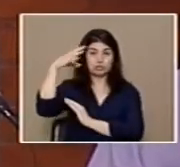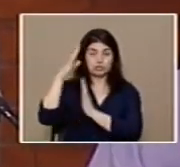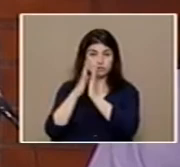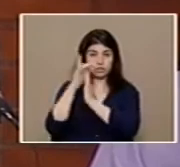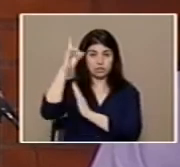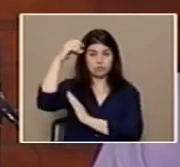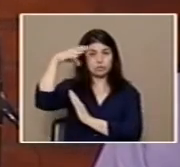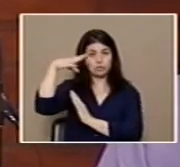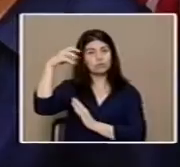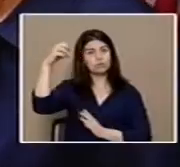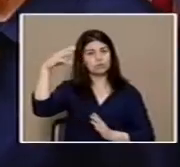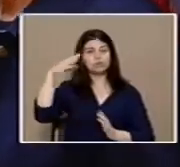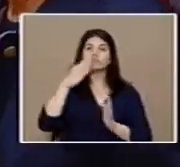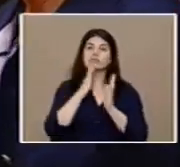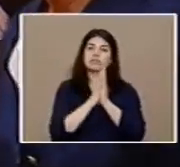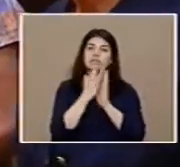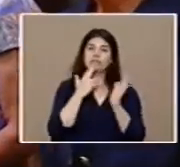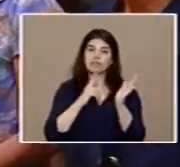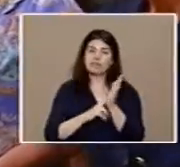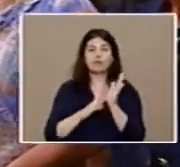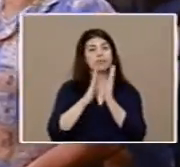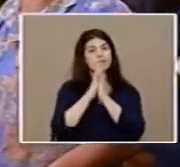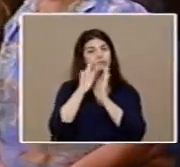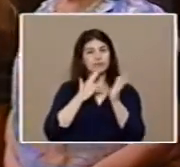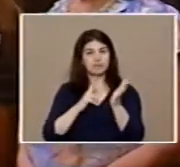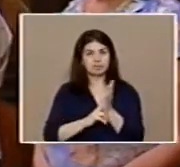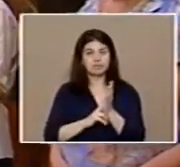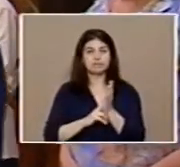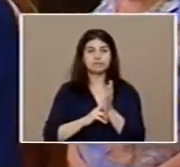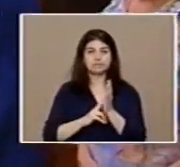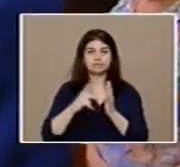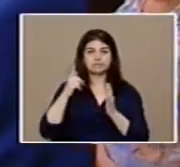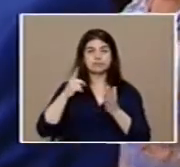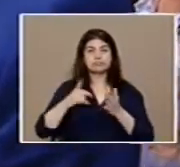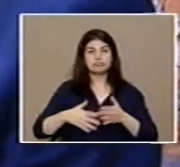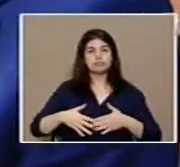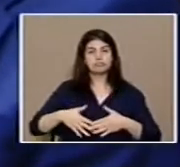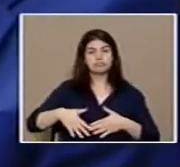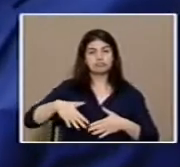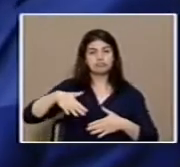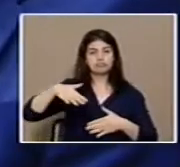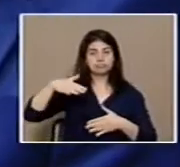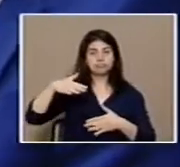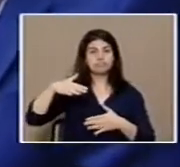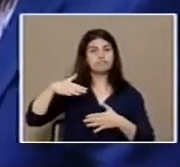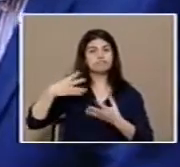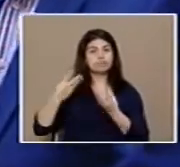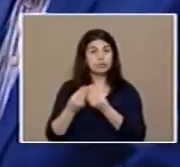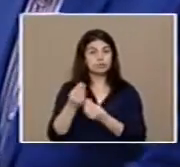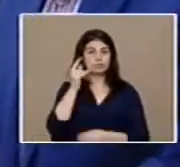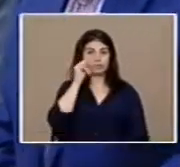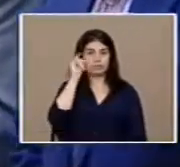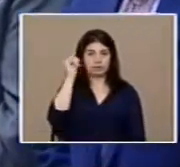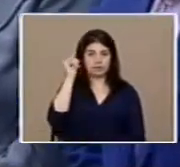da luz Deus verdadeiro de Deus verdadeiro gerado não criado consubstancial ao pai